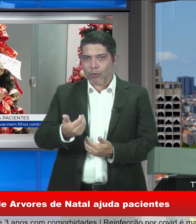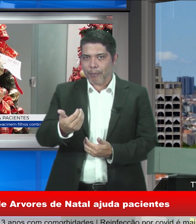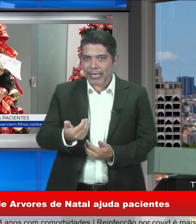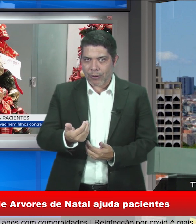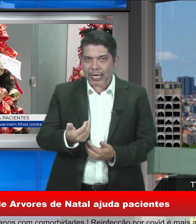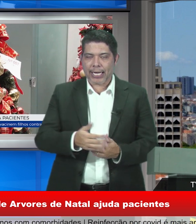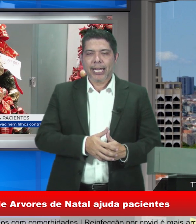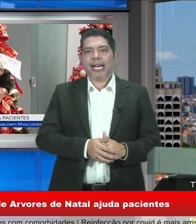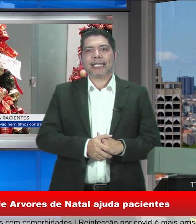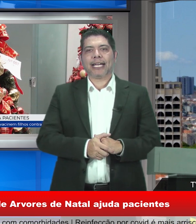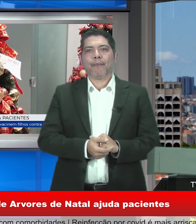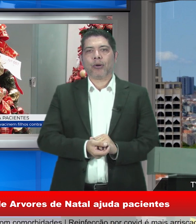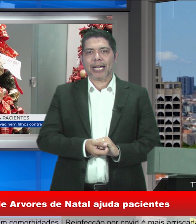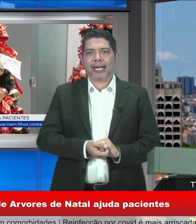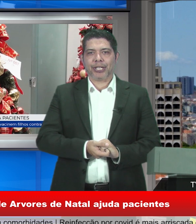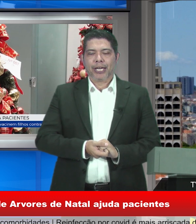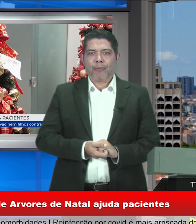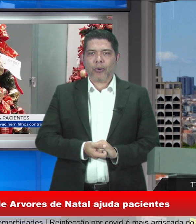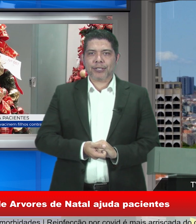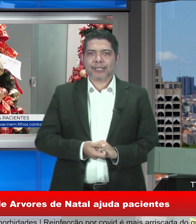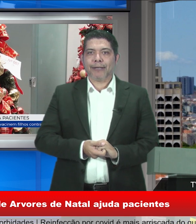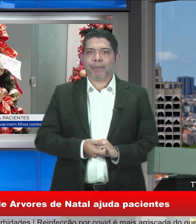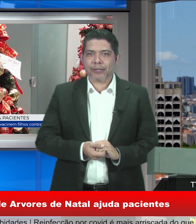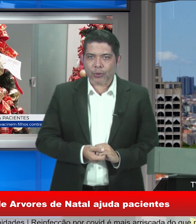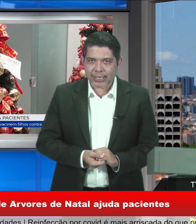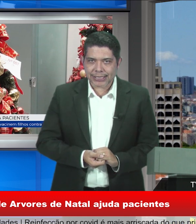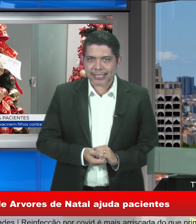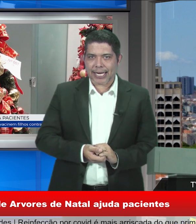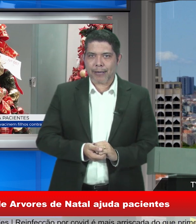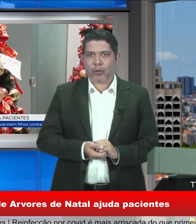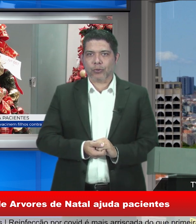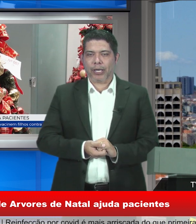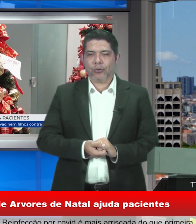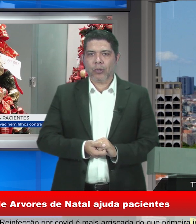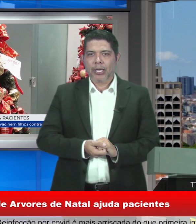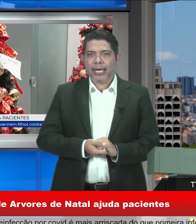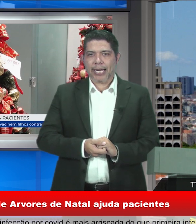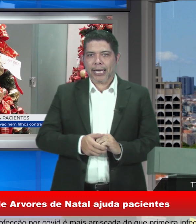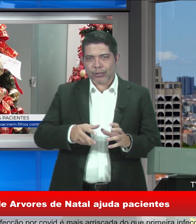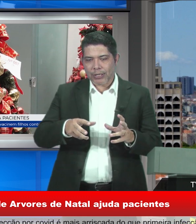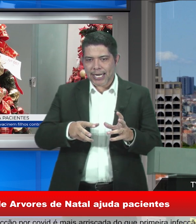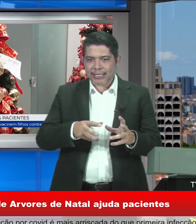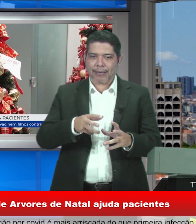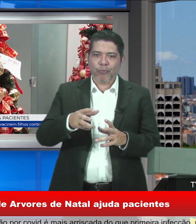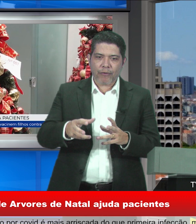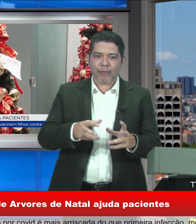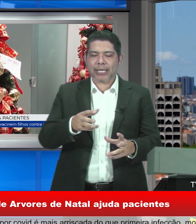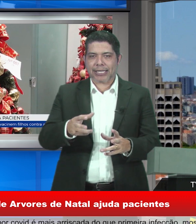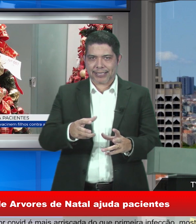você acompanhe agora é essa reportagem, pois também durante esta época do ano, toda